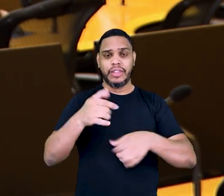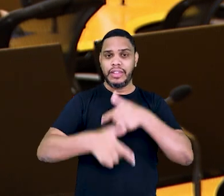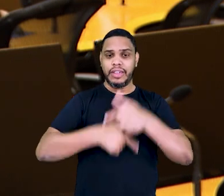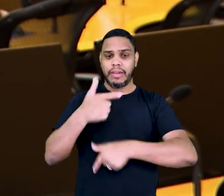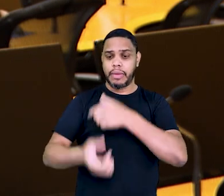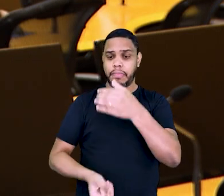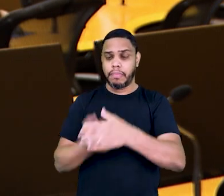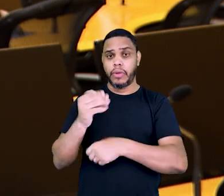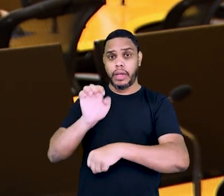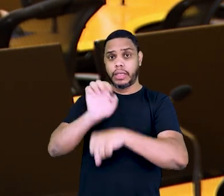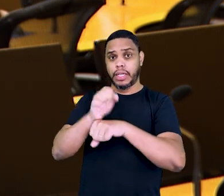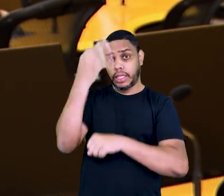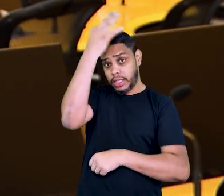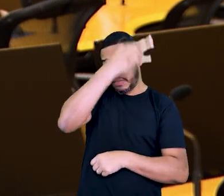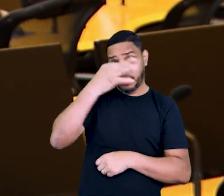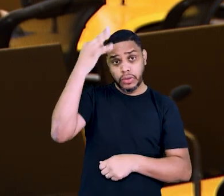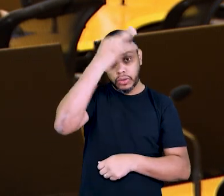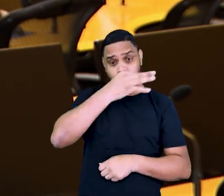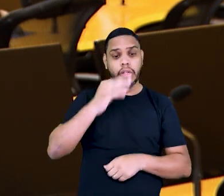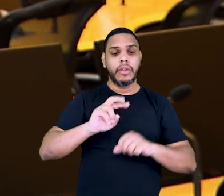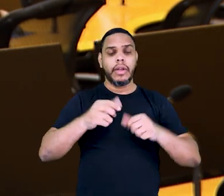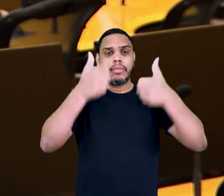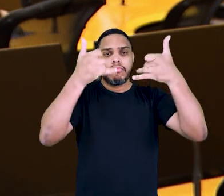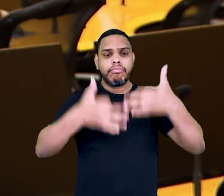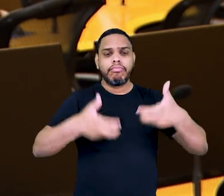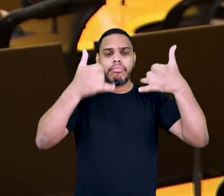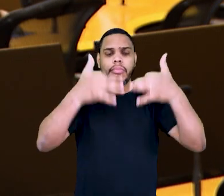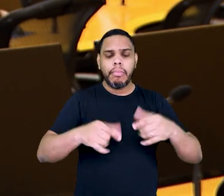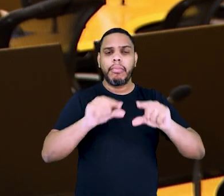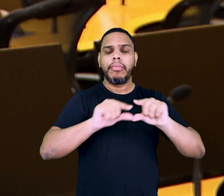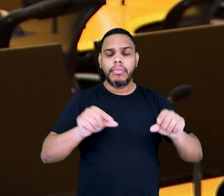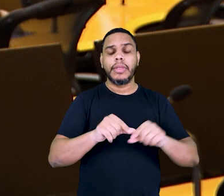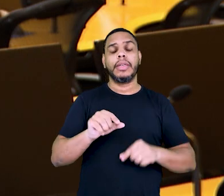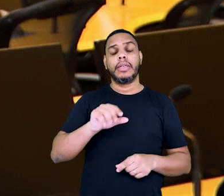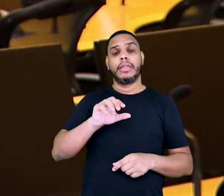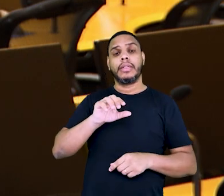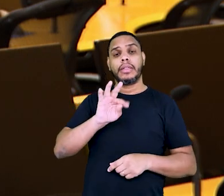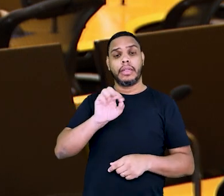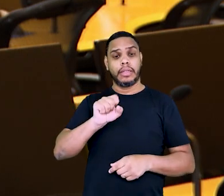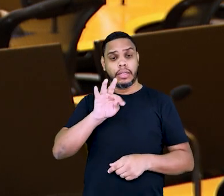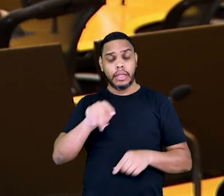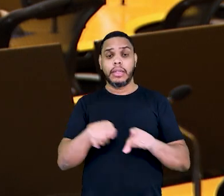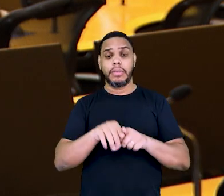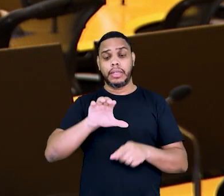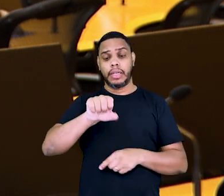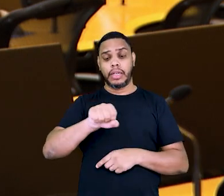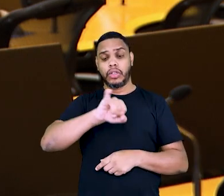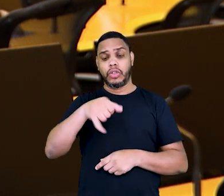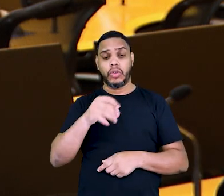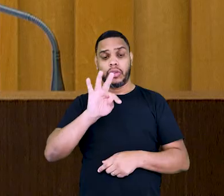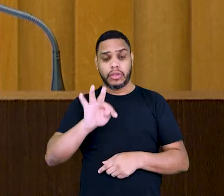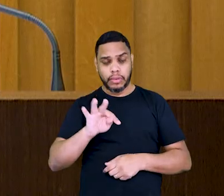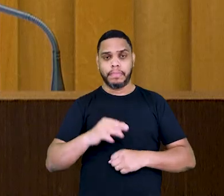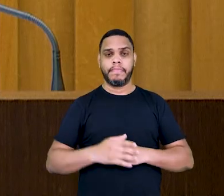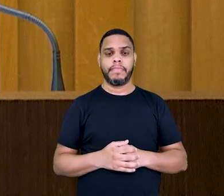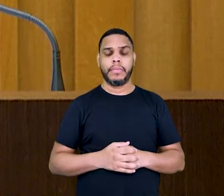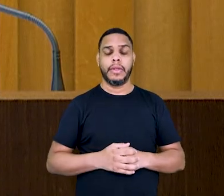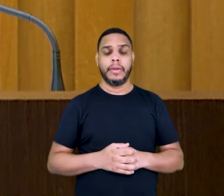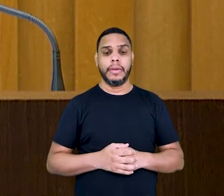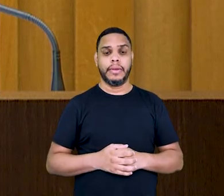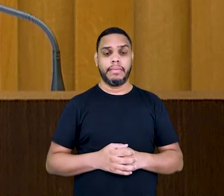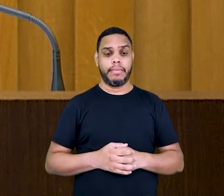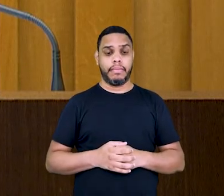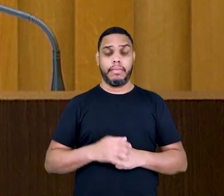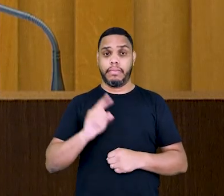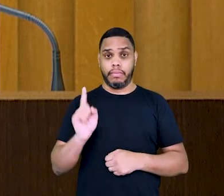Espírito Santo e que vai transcrever sessões do TST e do CSJT, além do Sistema Águia. O primeiro sistema